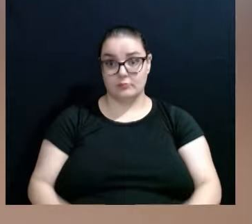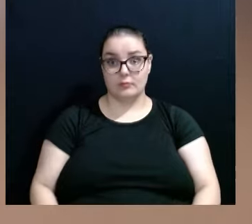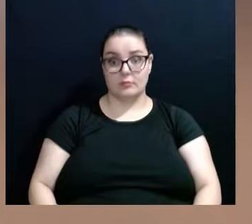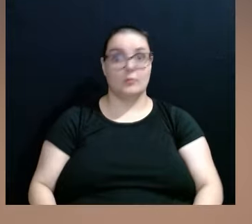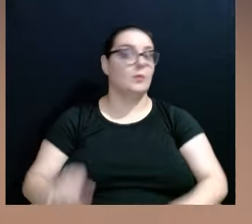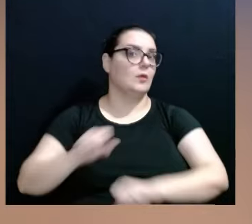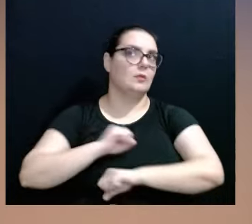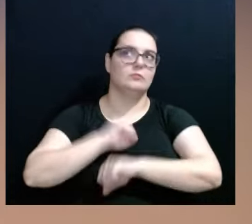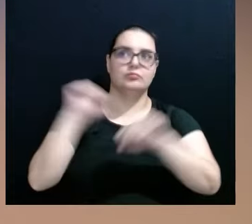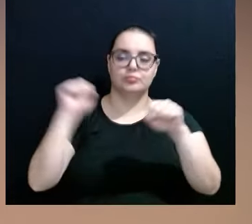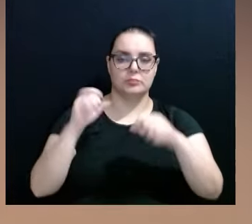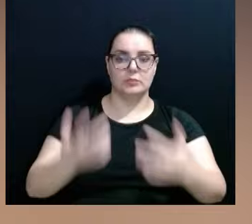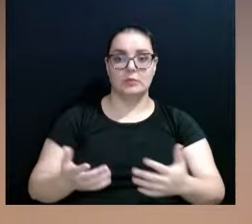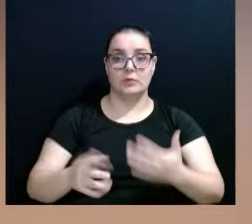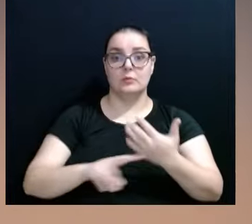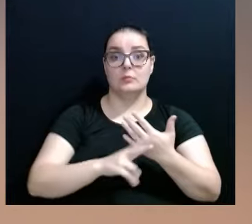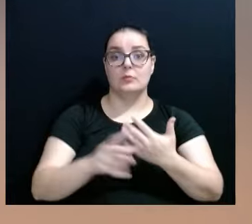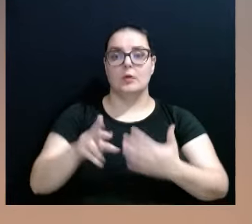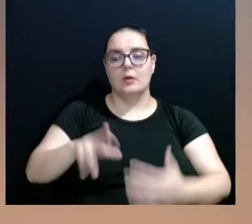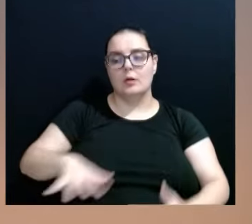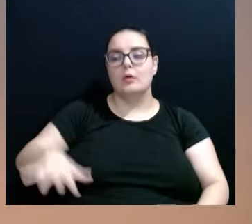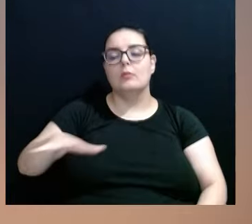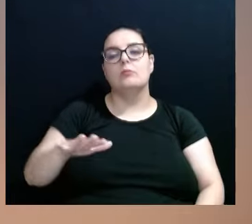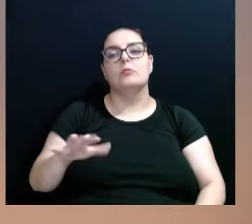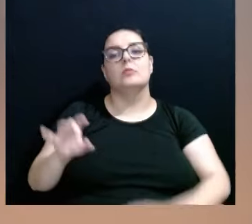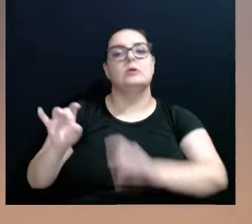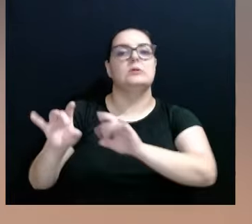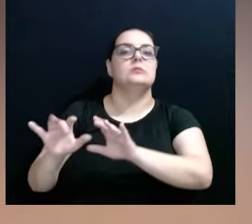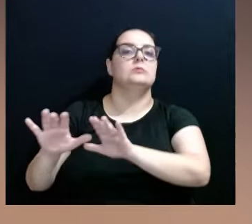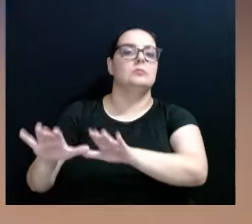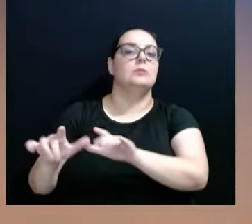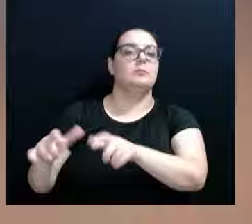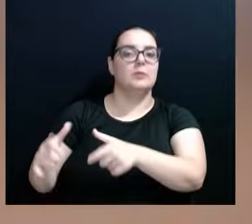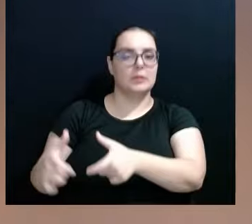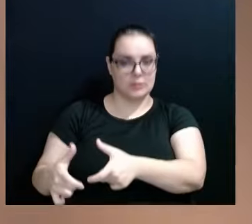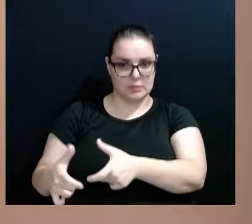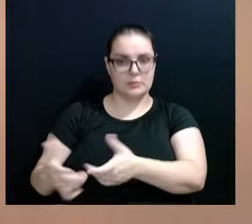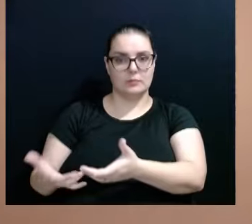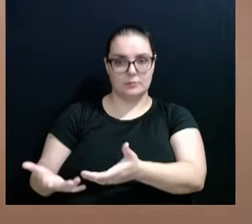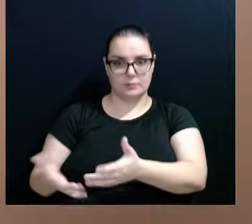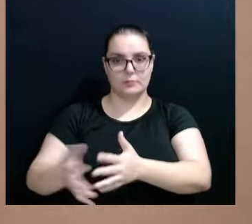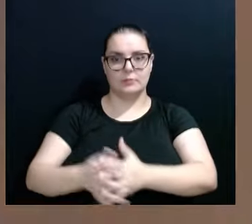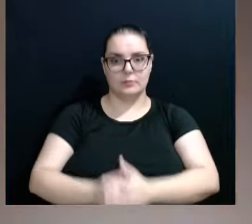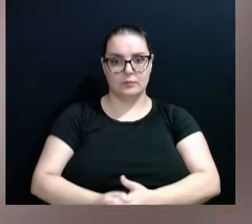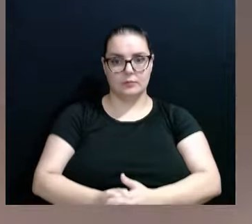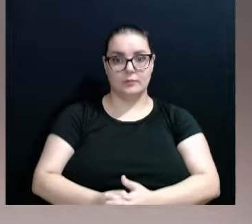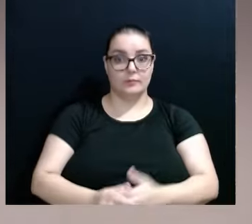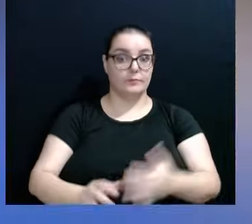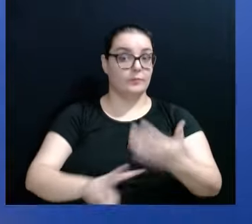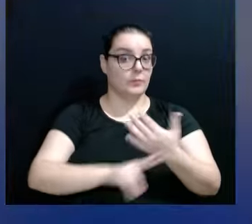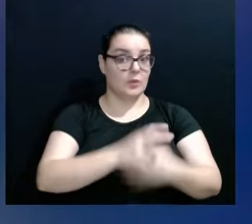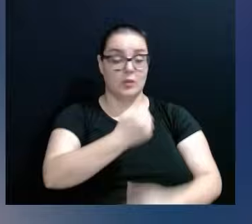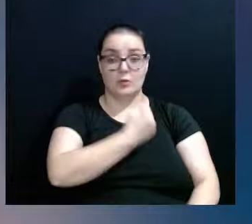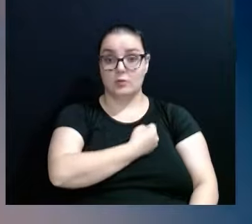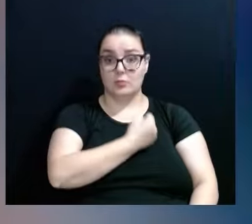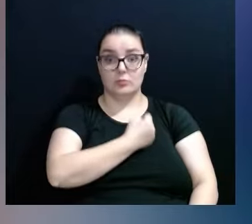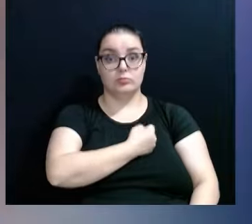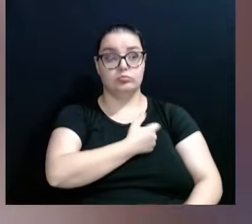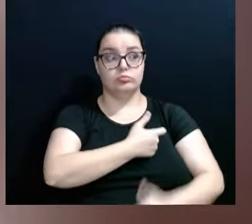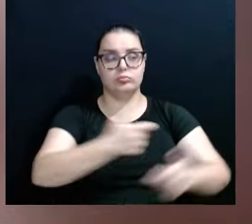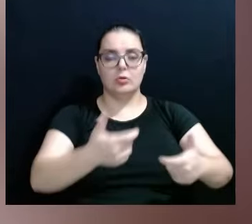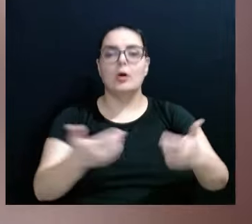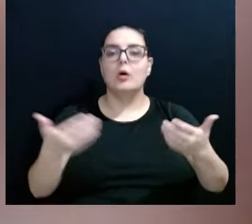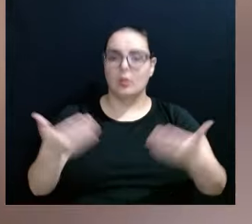pessoas, e tal. Então, assim, foi um evento severo, mas ele atingiu uma região geográfica pequena, né? E teve ali um